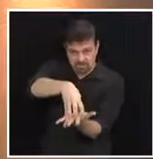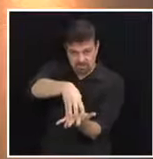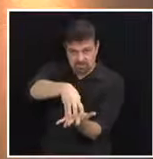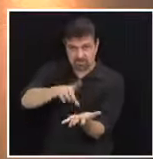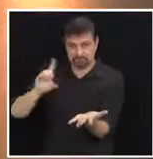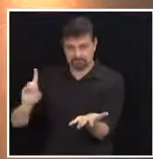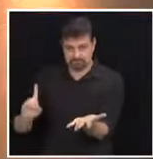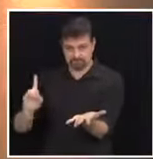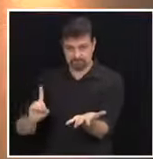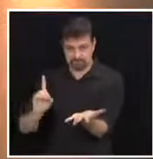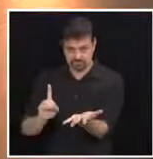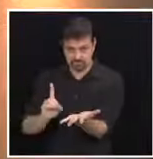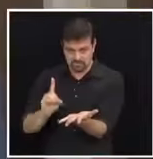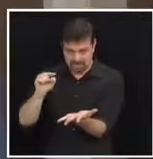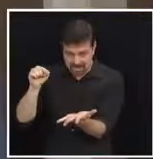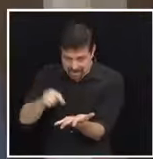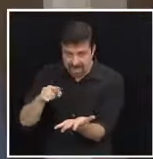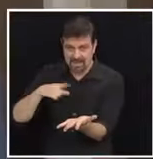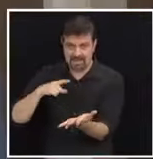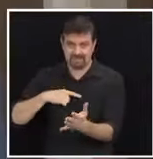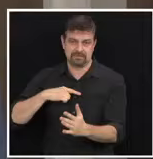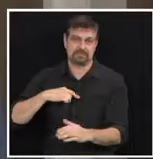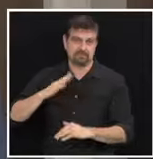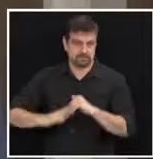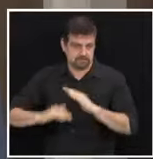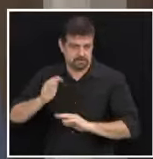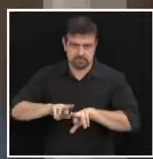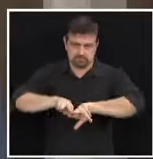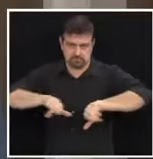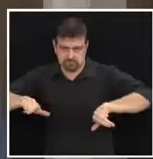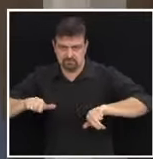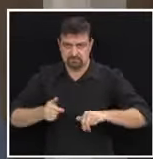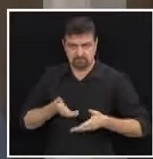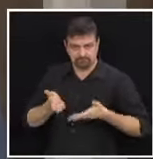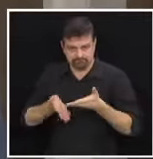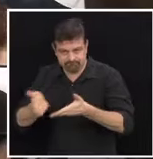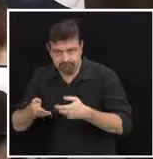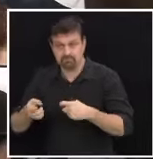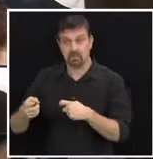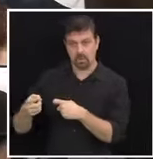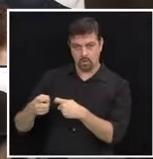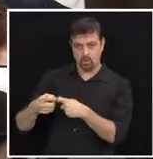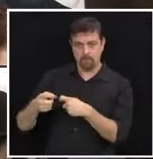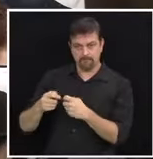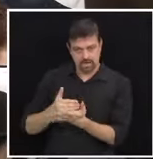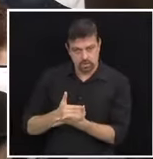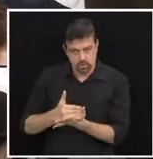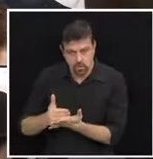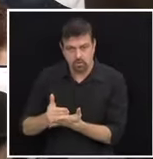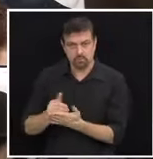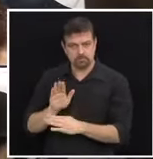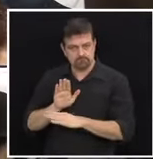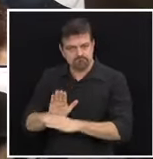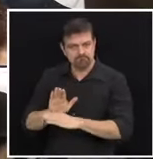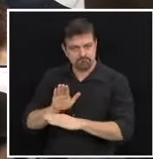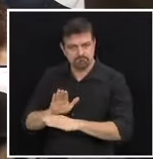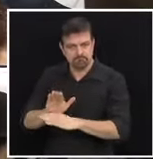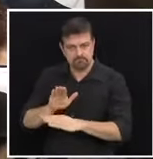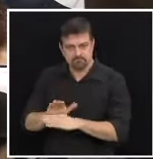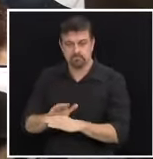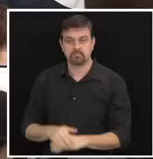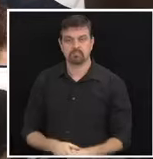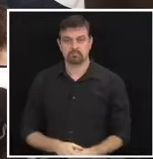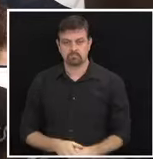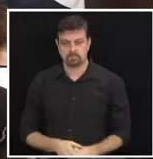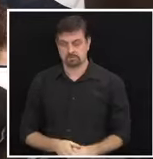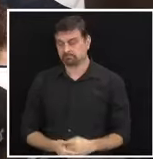vai ter todo o procedimento, vários outros processos. Aí é onde entra o trabalho do doutor aqui. Aí, doutor Josué, acho que